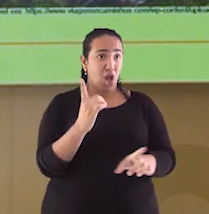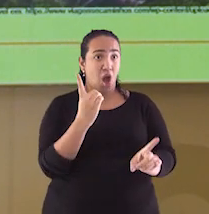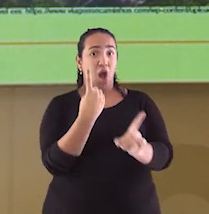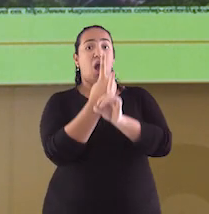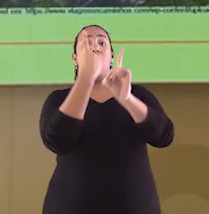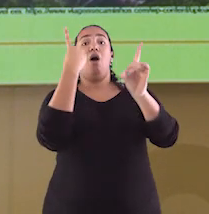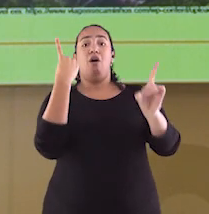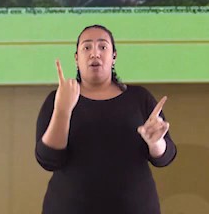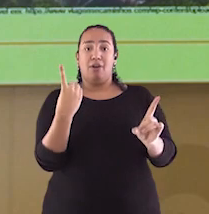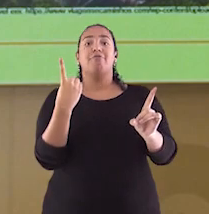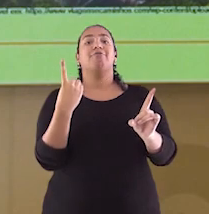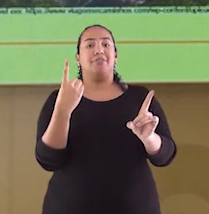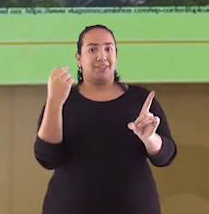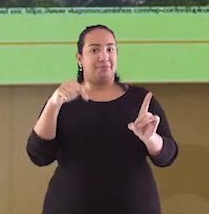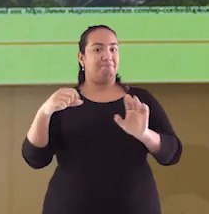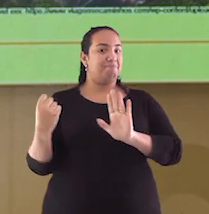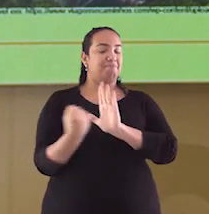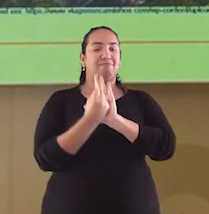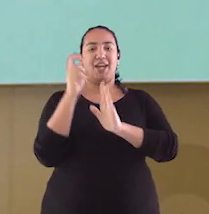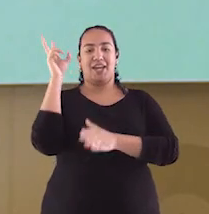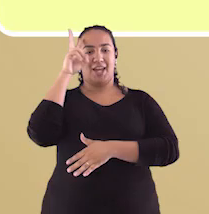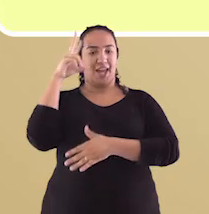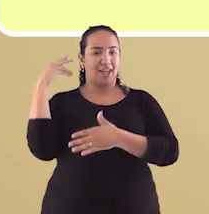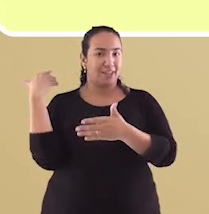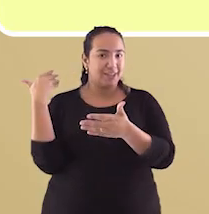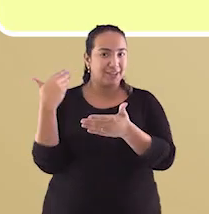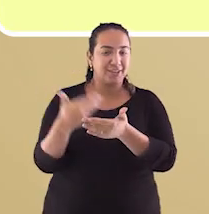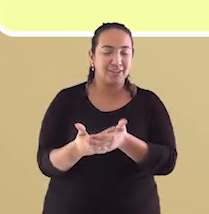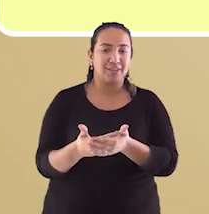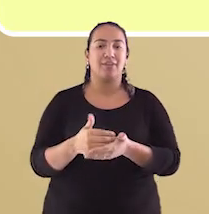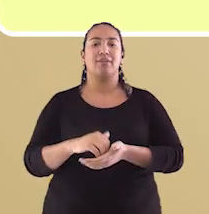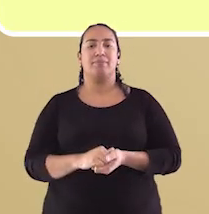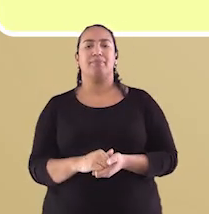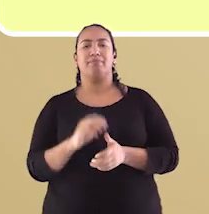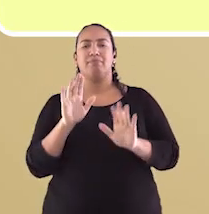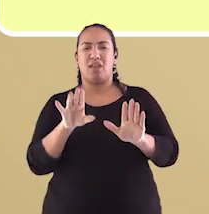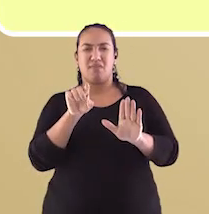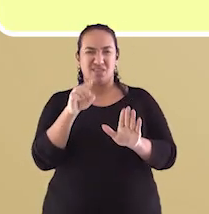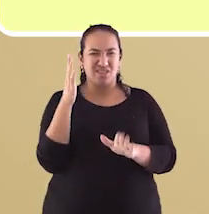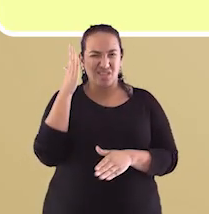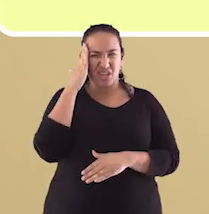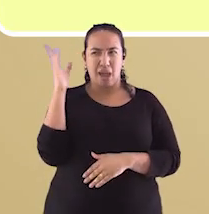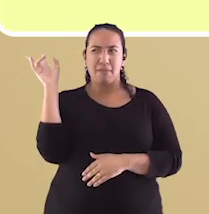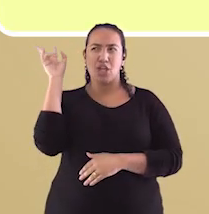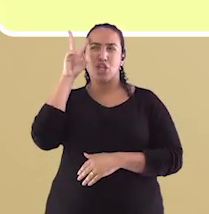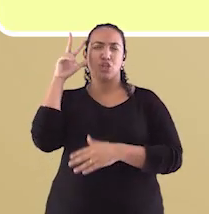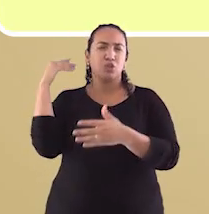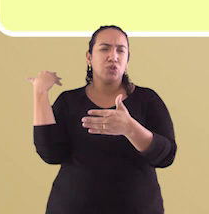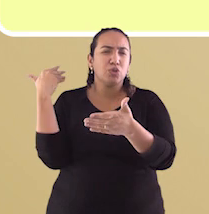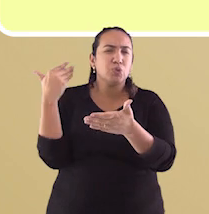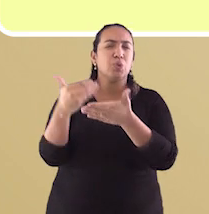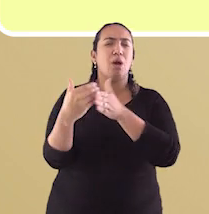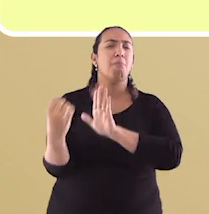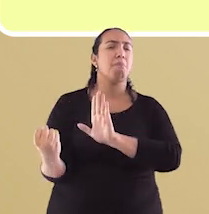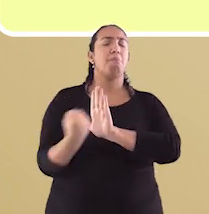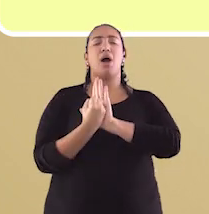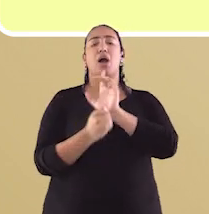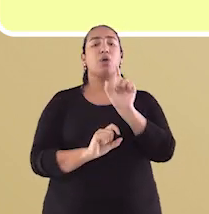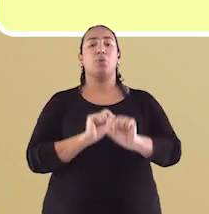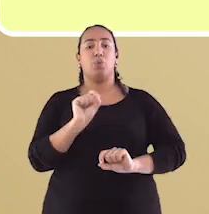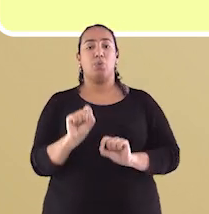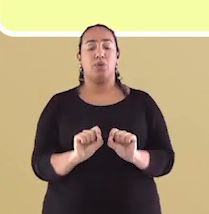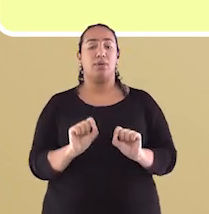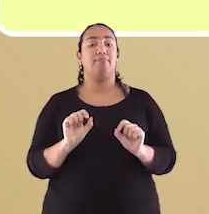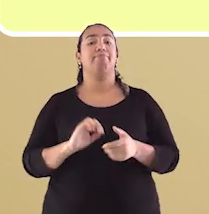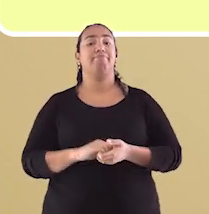a chegada em nosso estado também. Você sabe o que é marco histórico? Marcos históricos